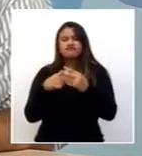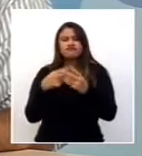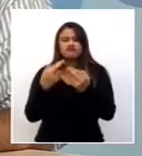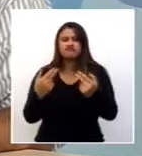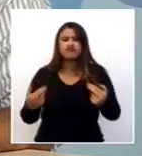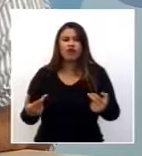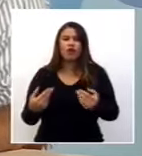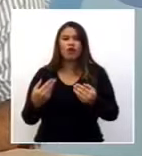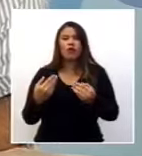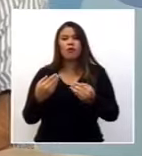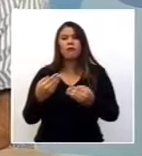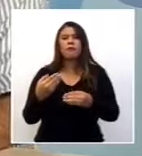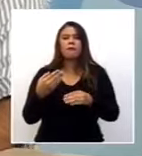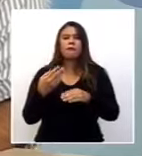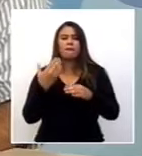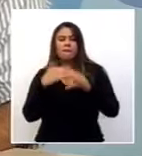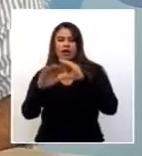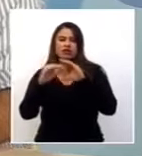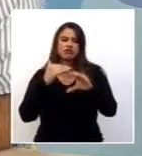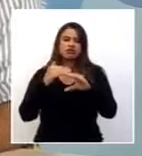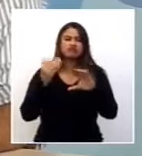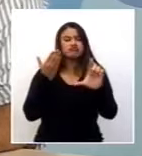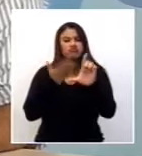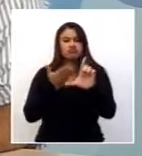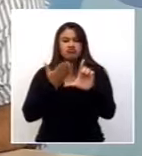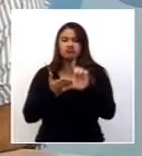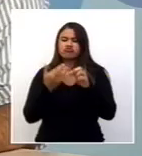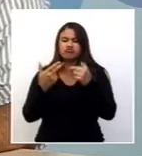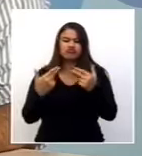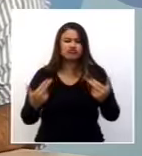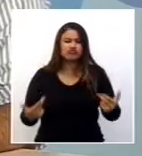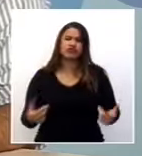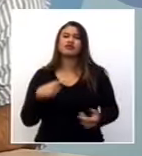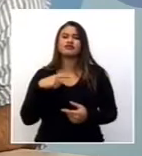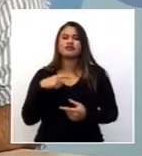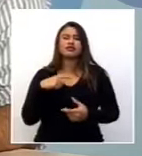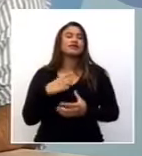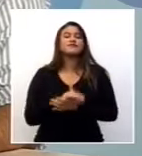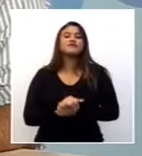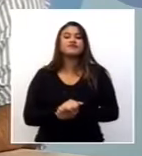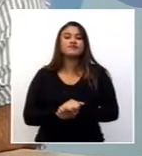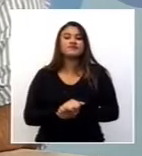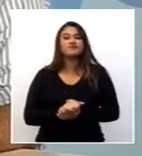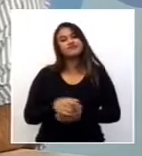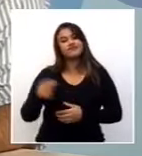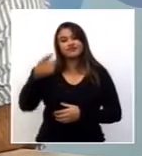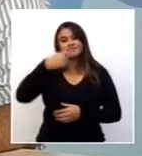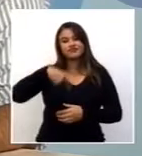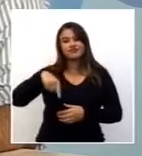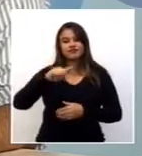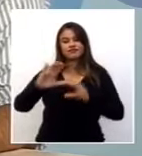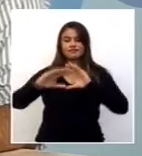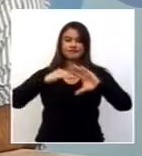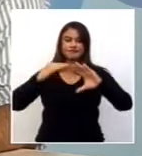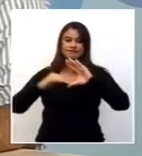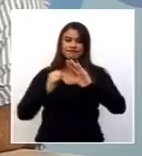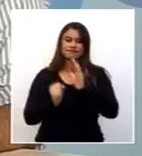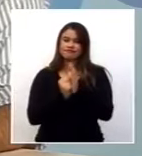blogs. Messenger. Isso, Classroom. Então é assim, vocês colocaram uma série de